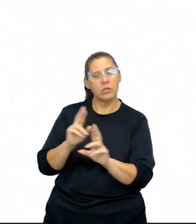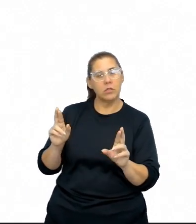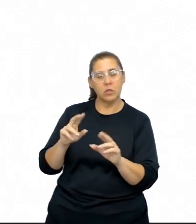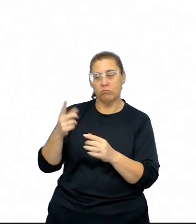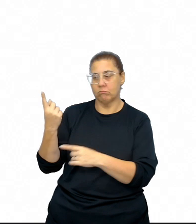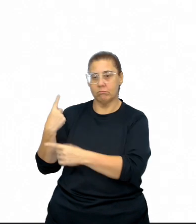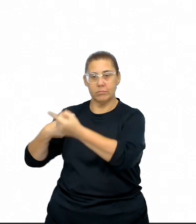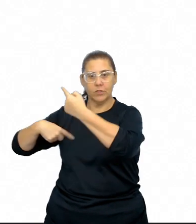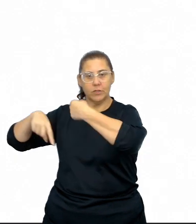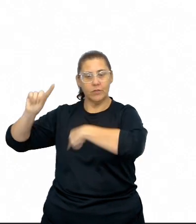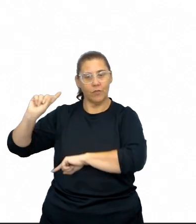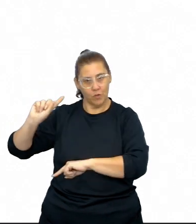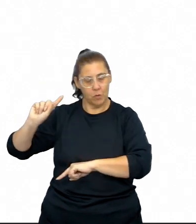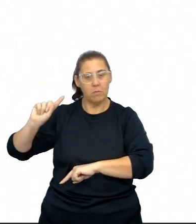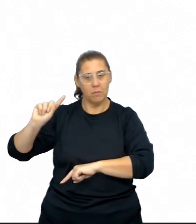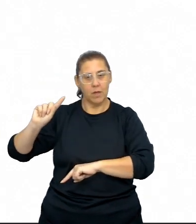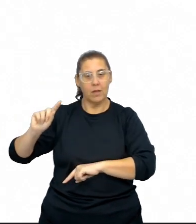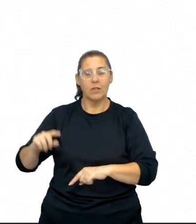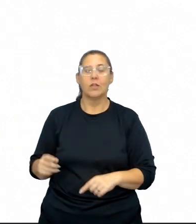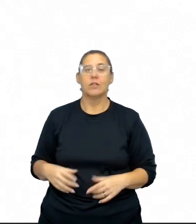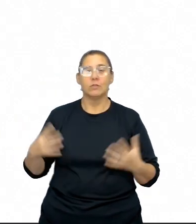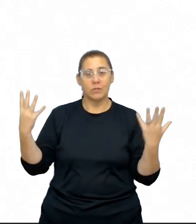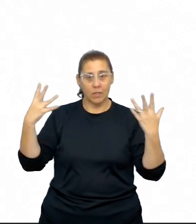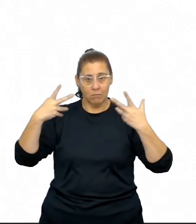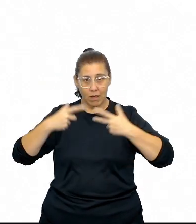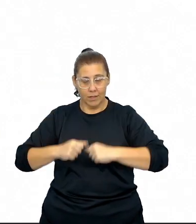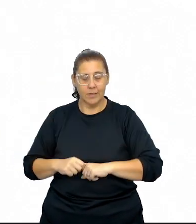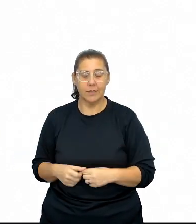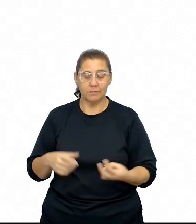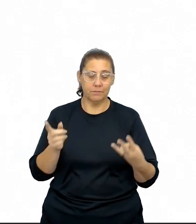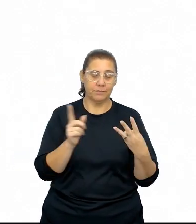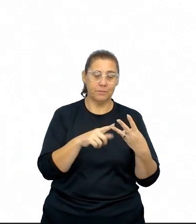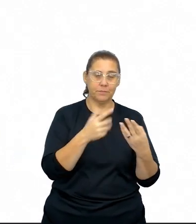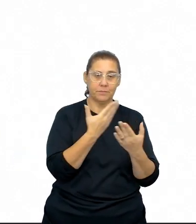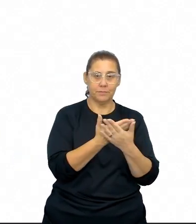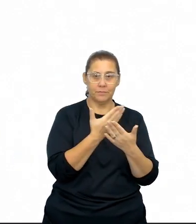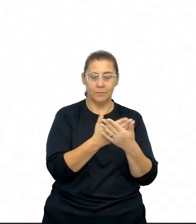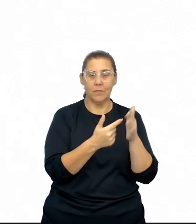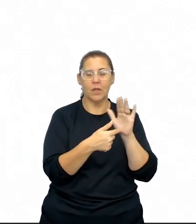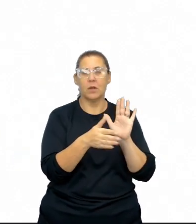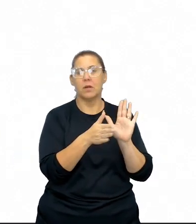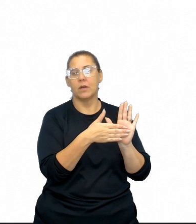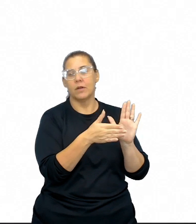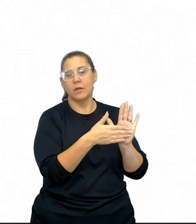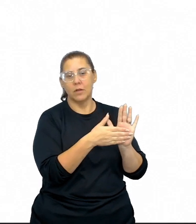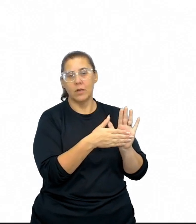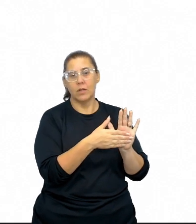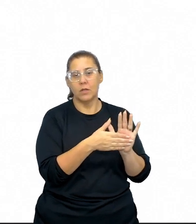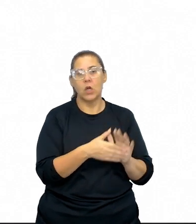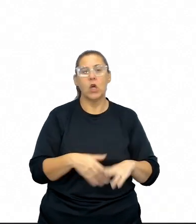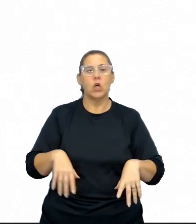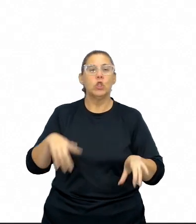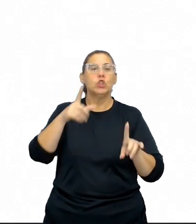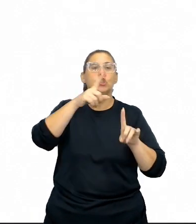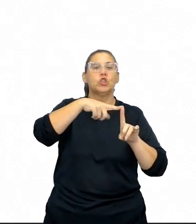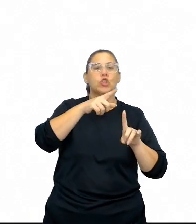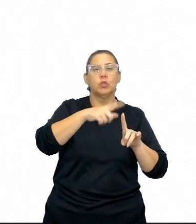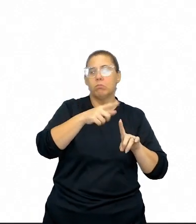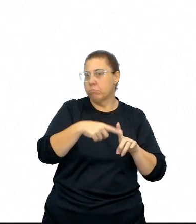desenvolvimento e reprodução do reino Animalia. A terceira aula traz como proposta os tipos de